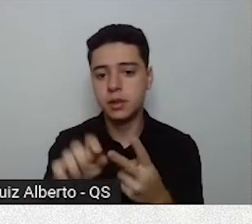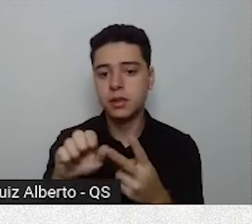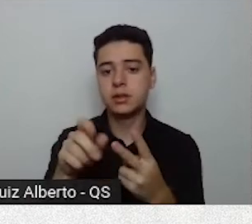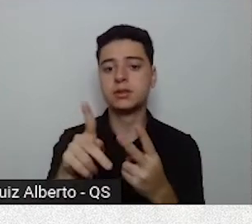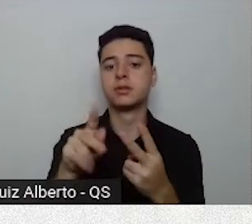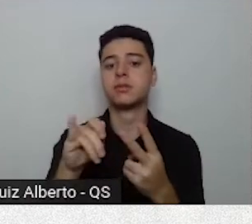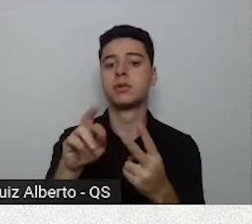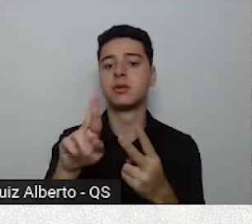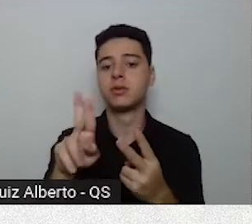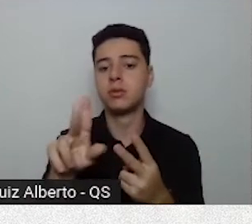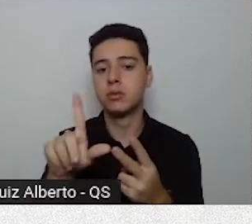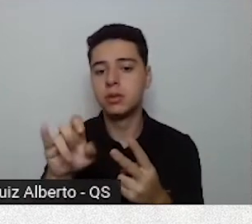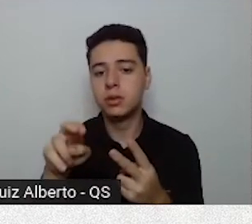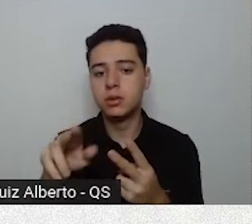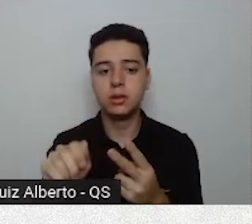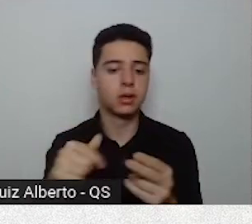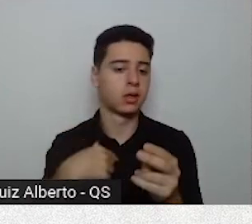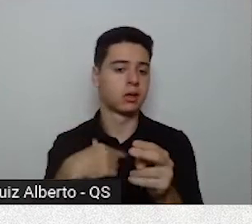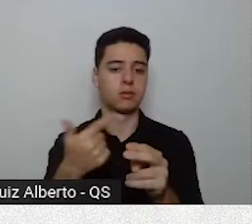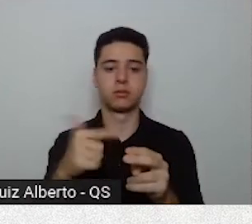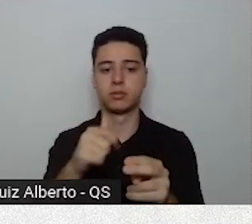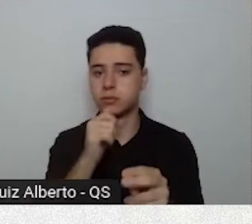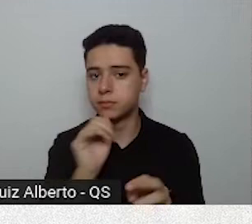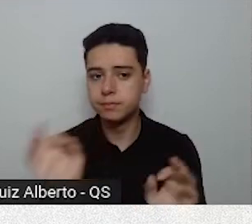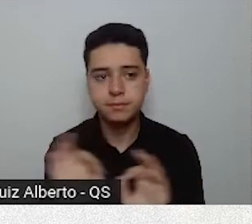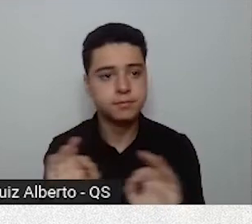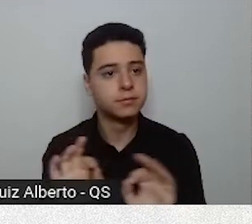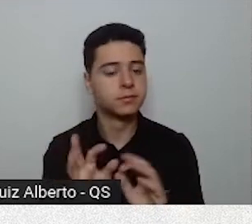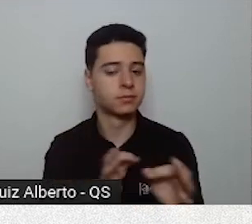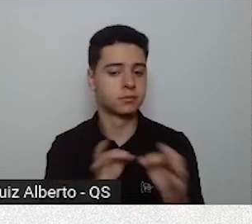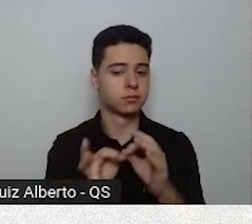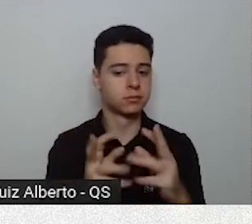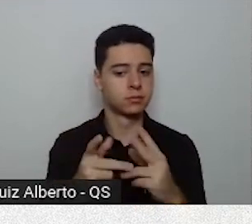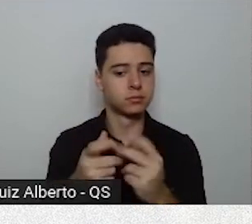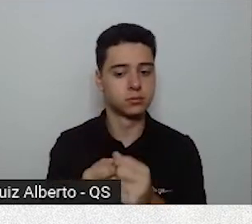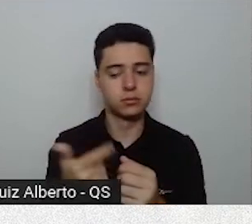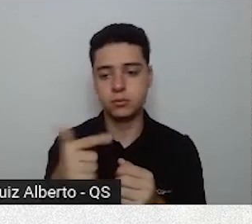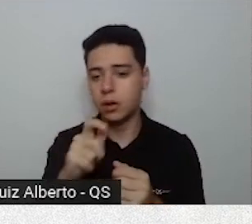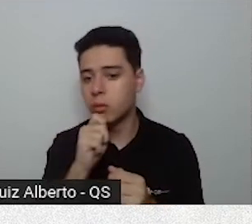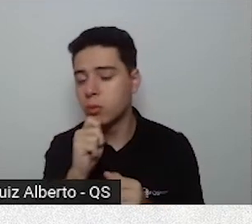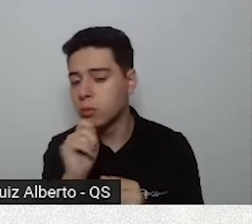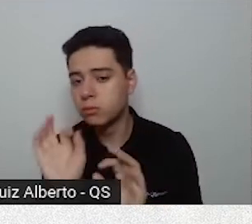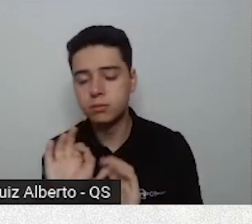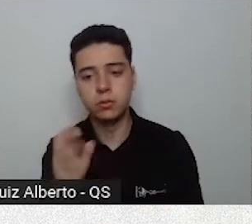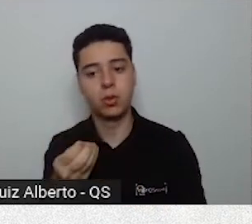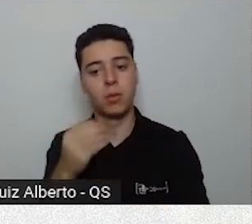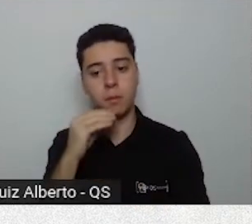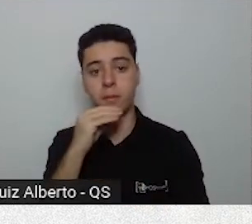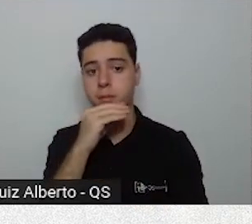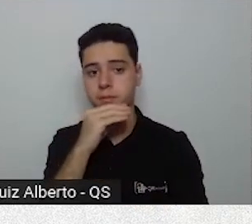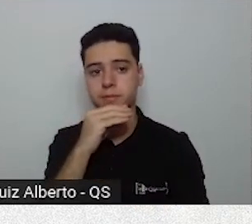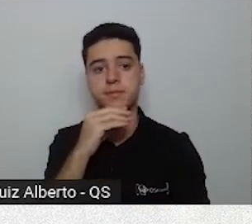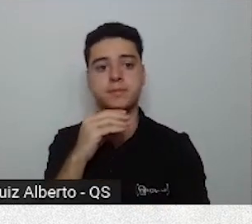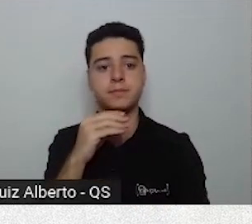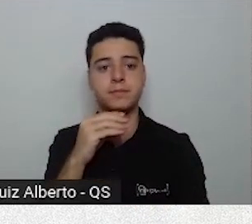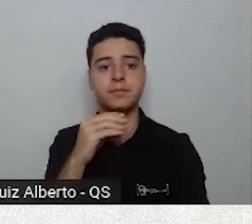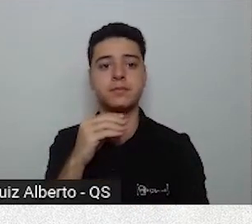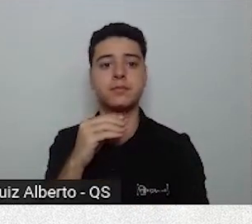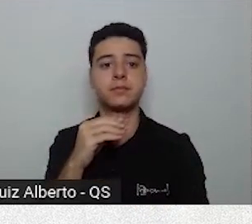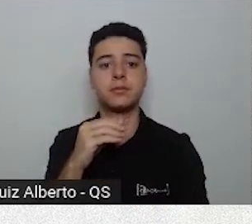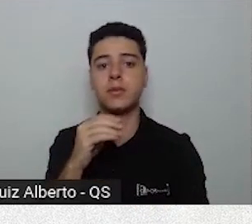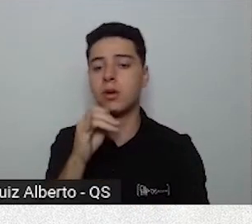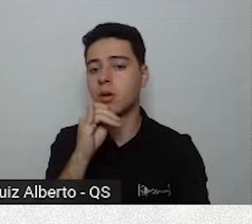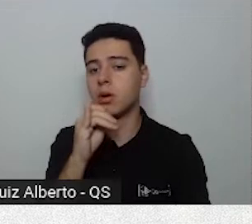a espirulina que eu também não tinha filtrado. Então, dá para ver também algumas concentrações da espirulina em pó, do